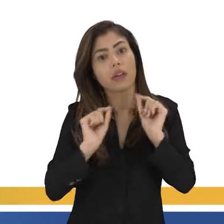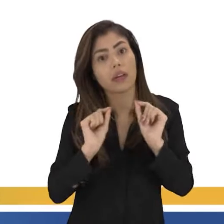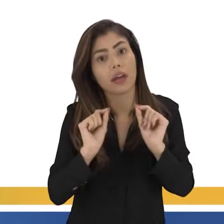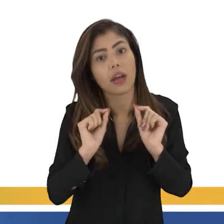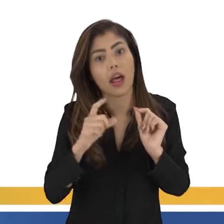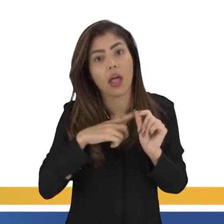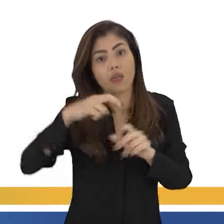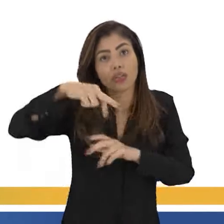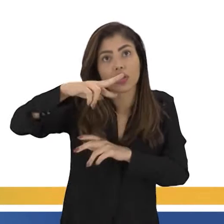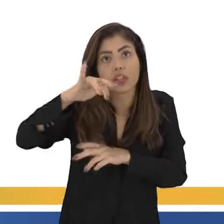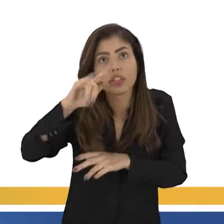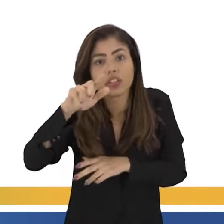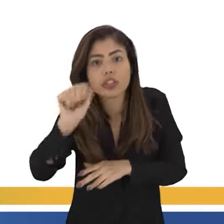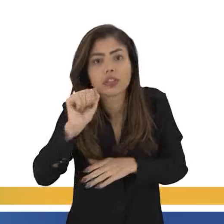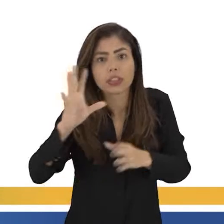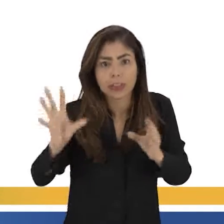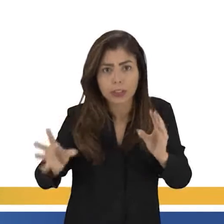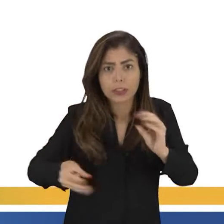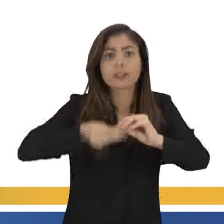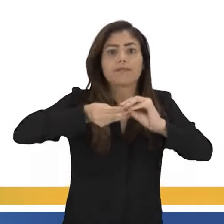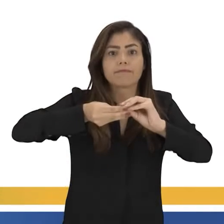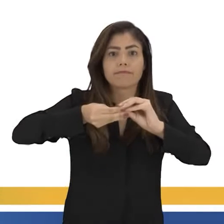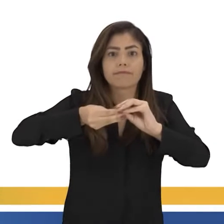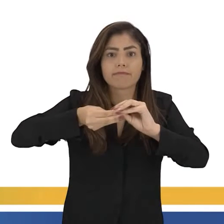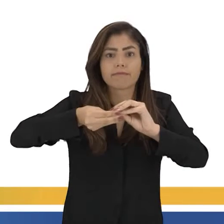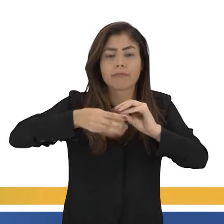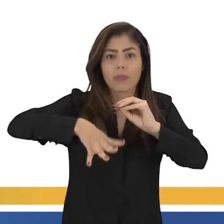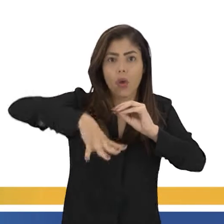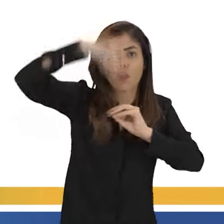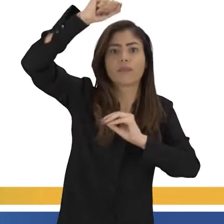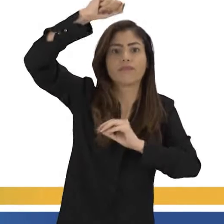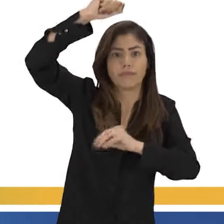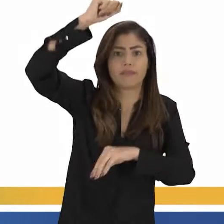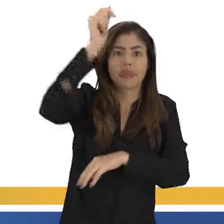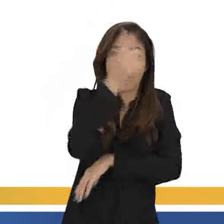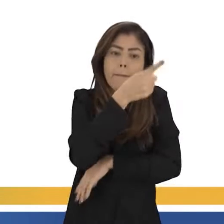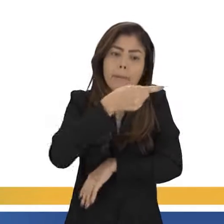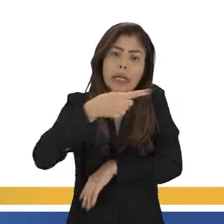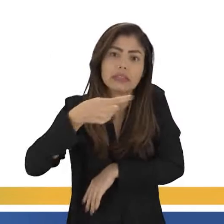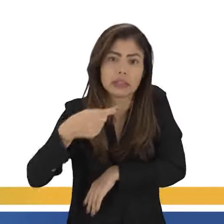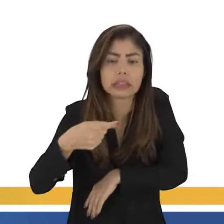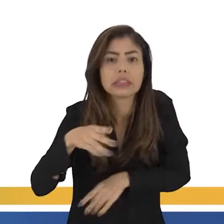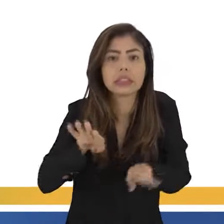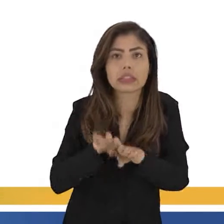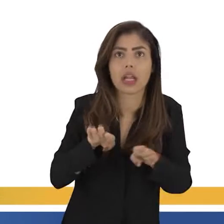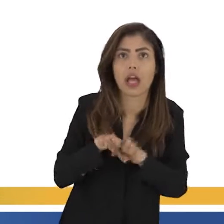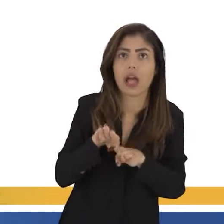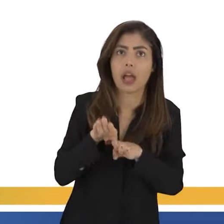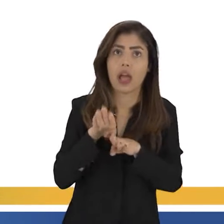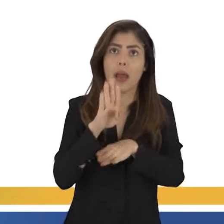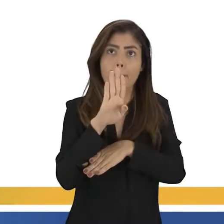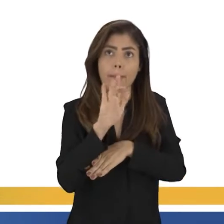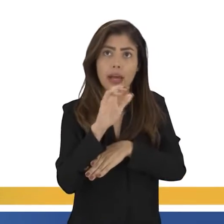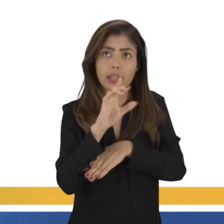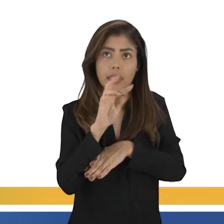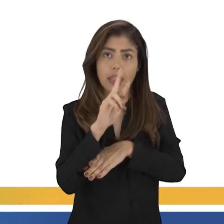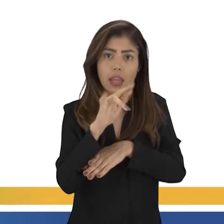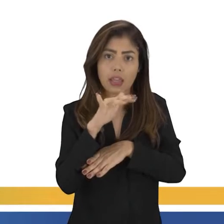esse nitrogênio, ele é fixado, tá? Por bactérias, que é chamado de bactérias, tá?